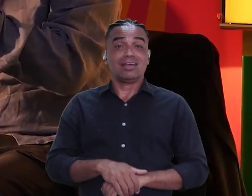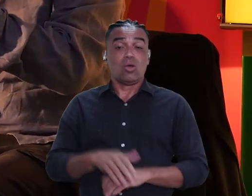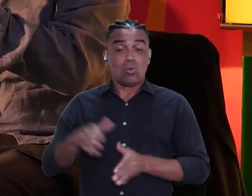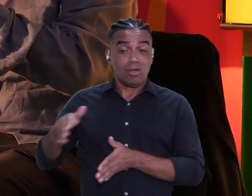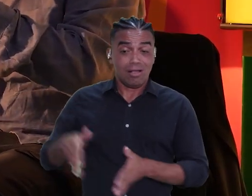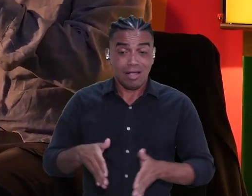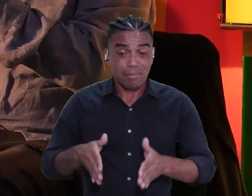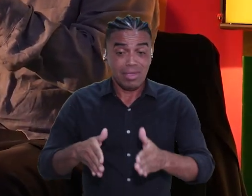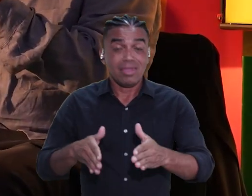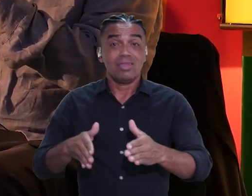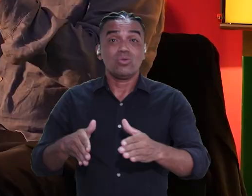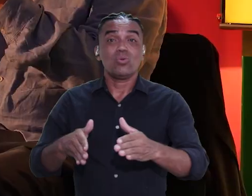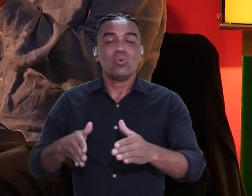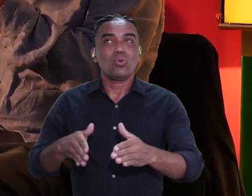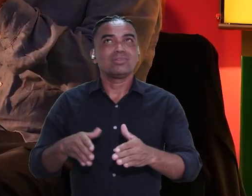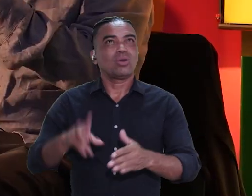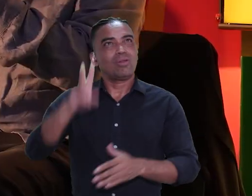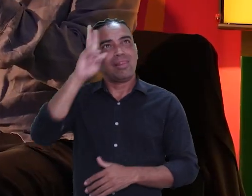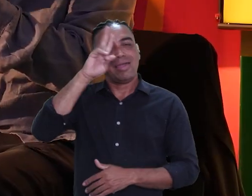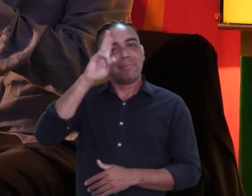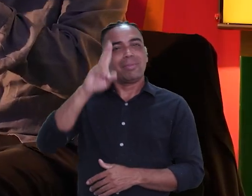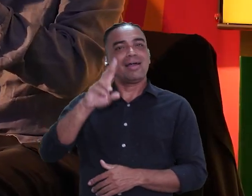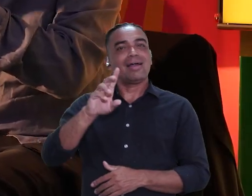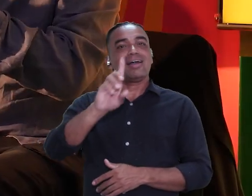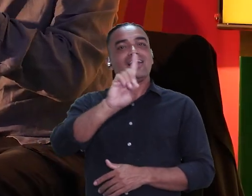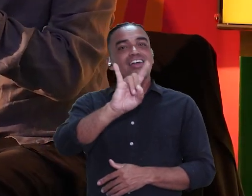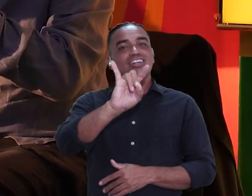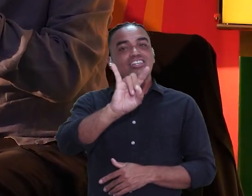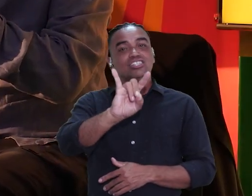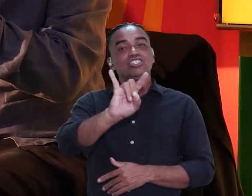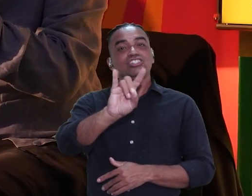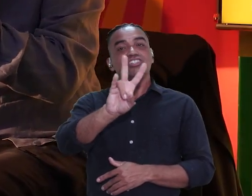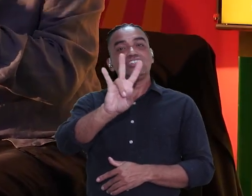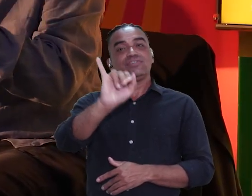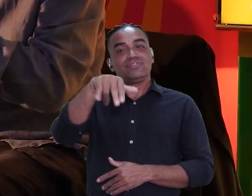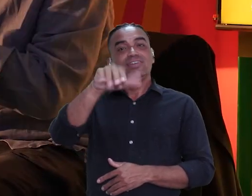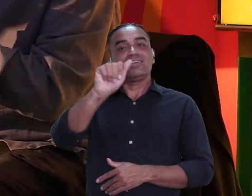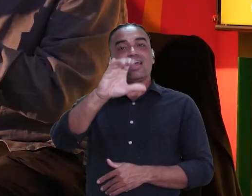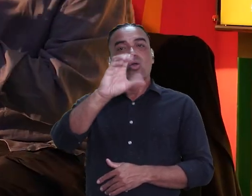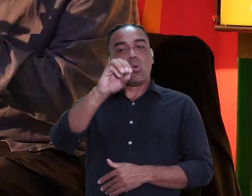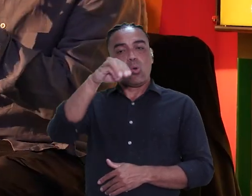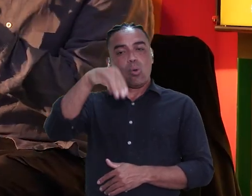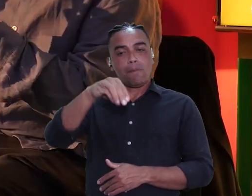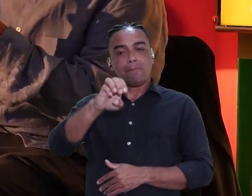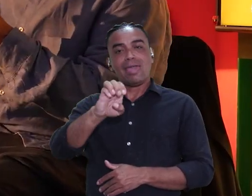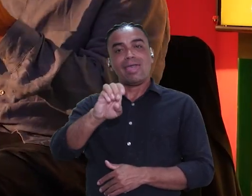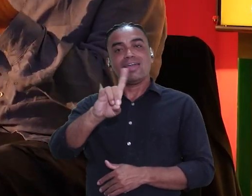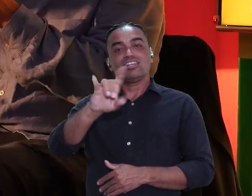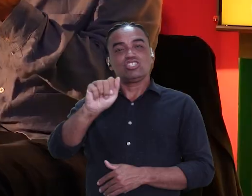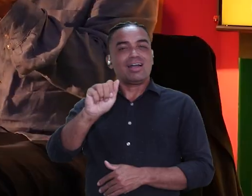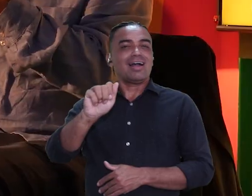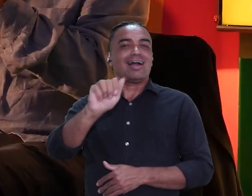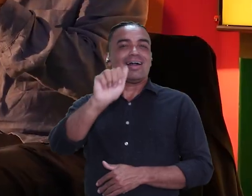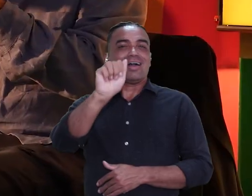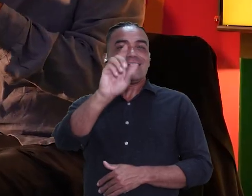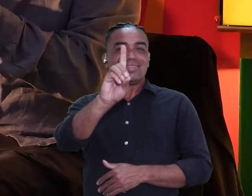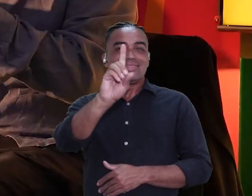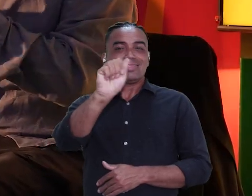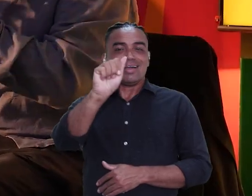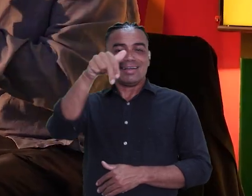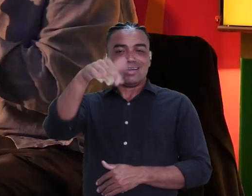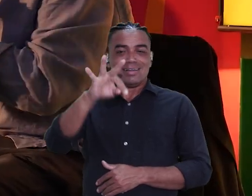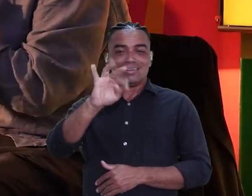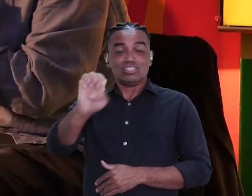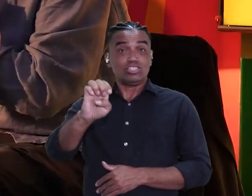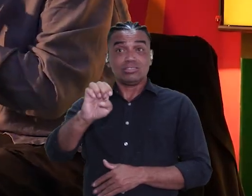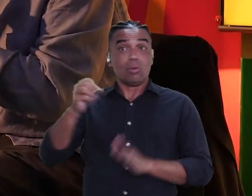caminho, remete à Divina Comédia de Dante, no meio do caminho de nossa vida, ou seja, que é um marco, na